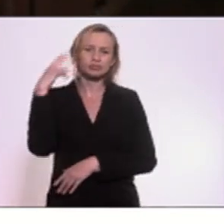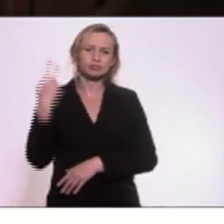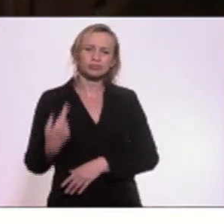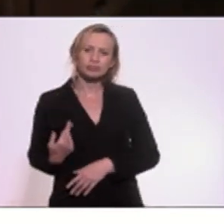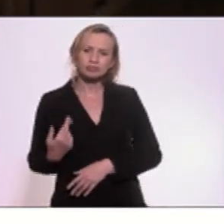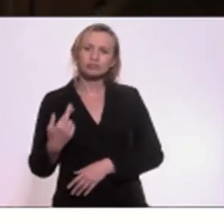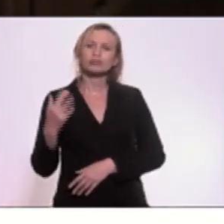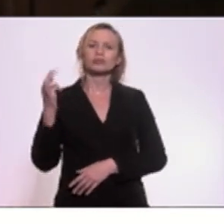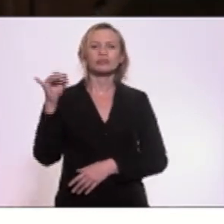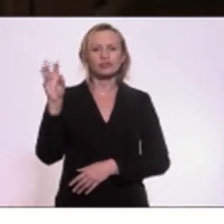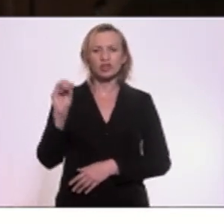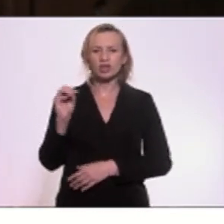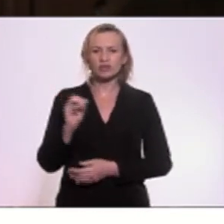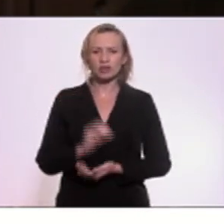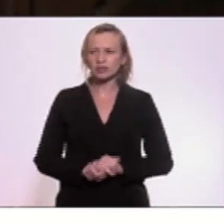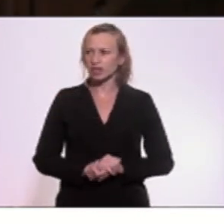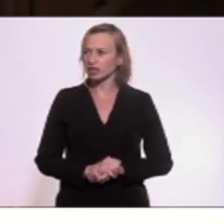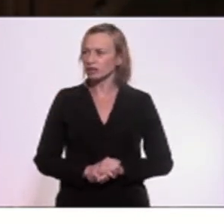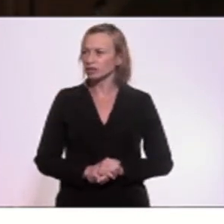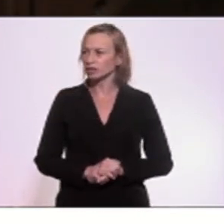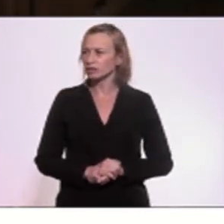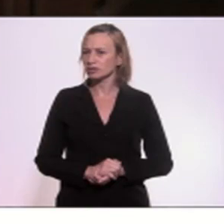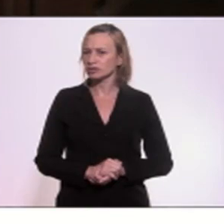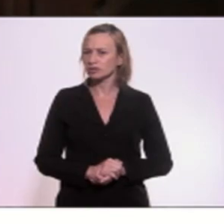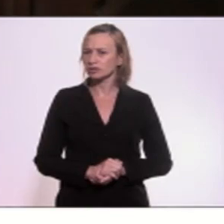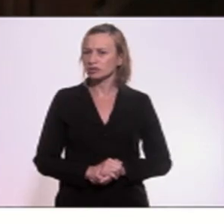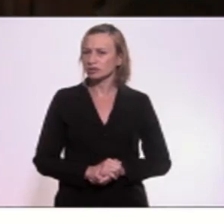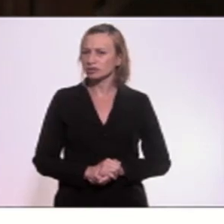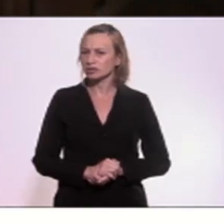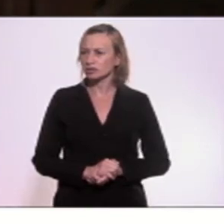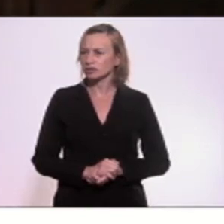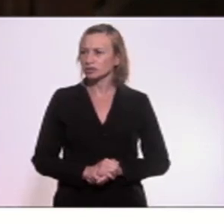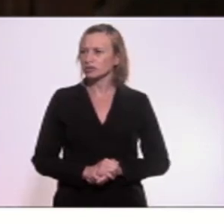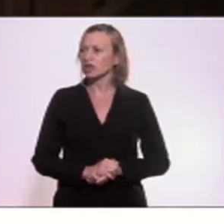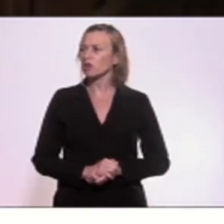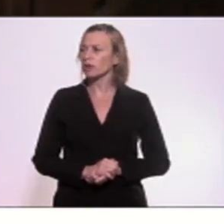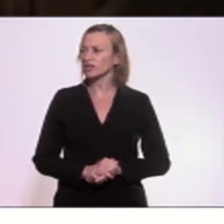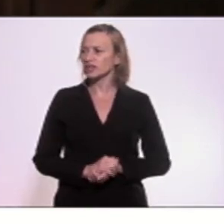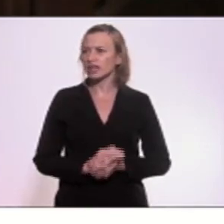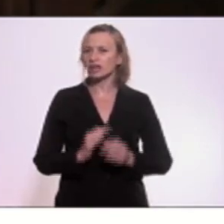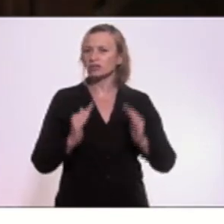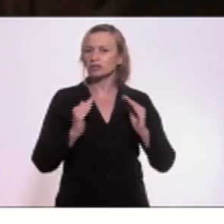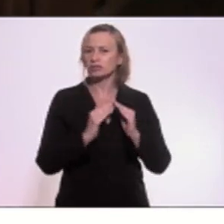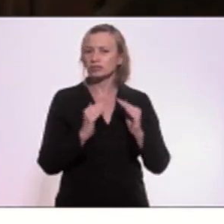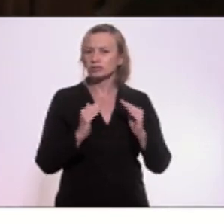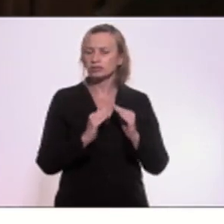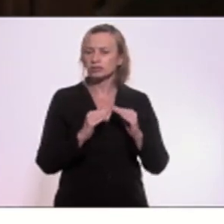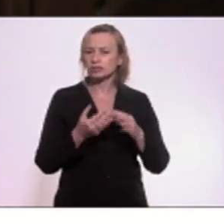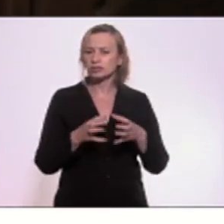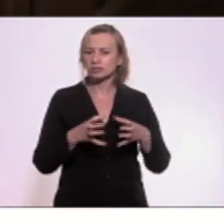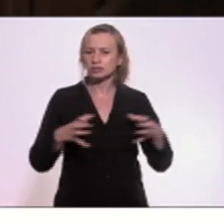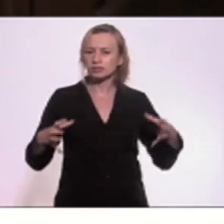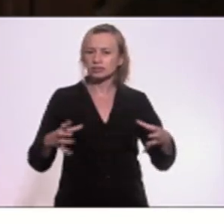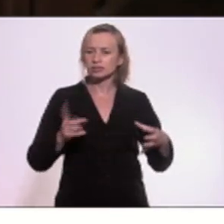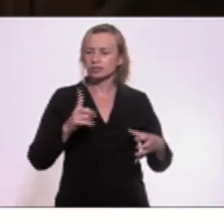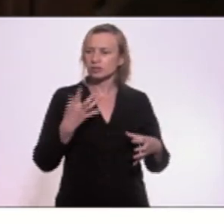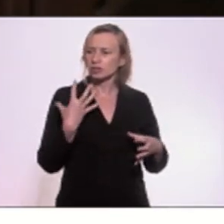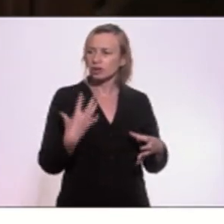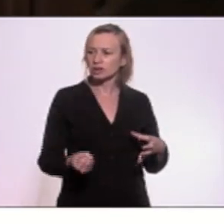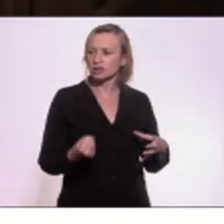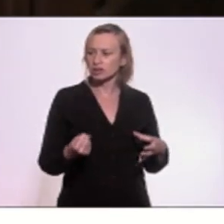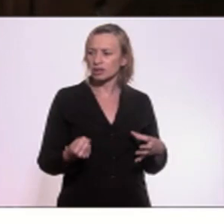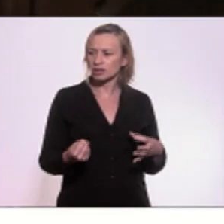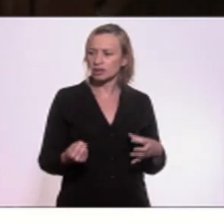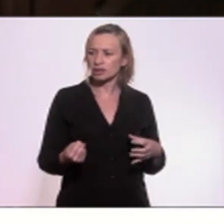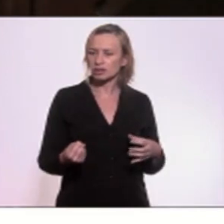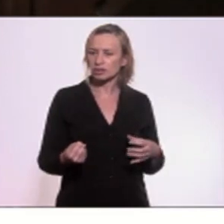deputado Flávio Serafini, a Casa Grande não admite e